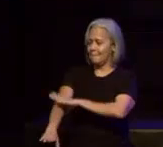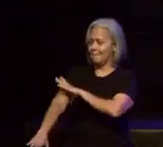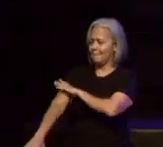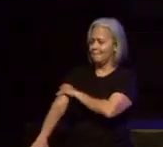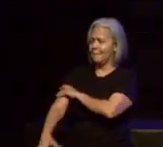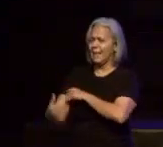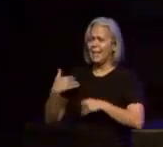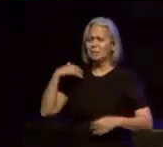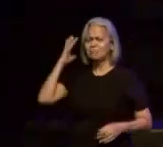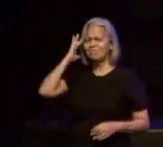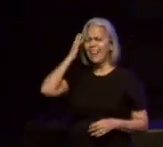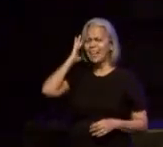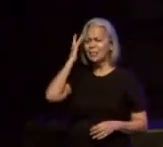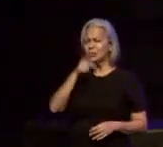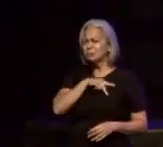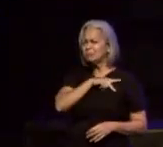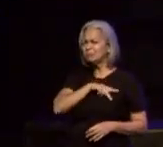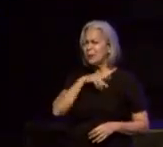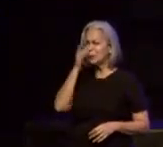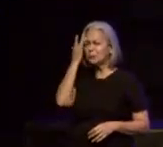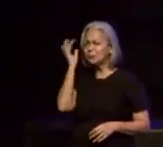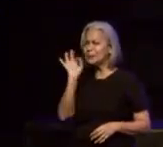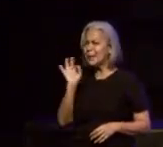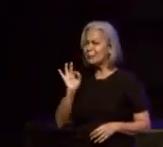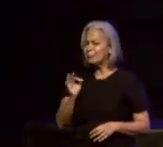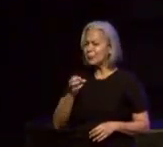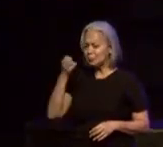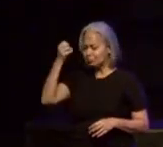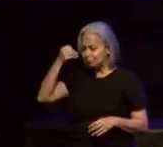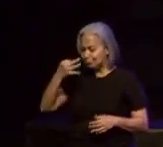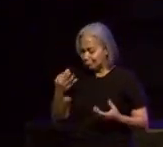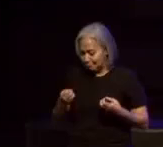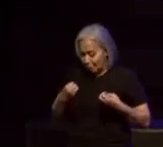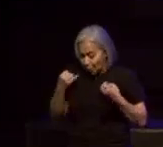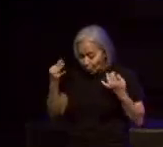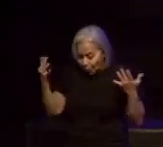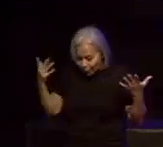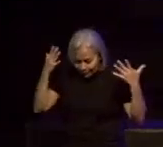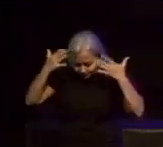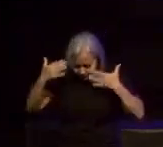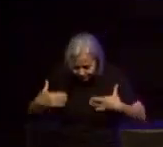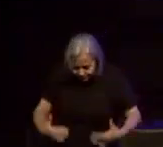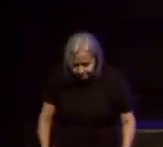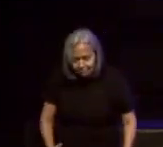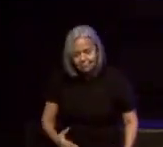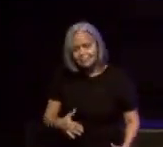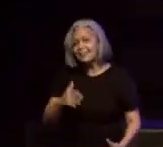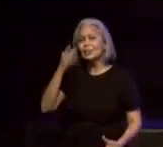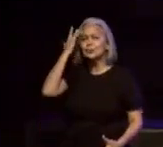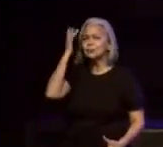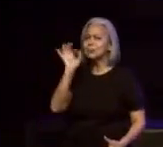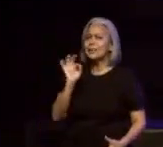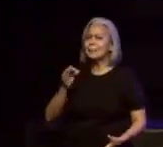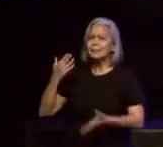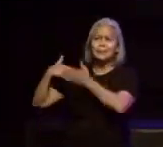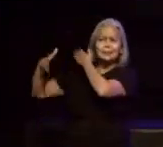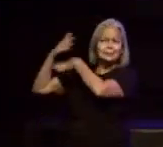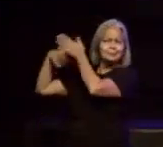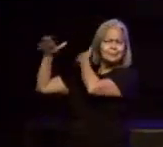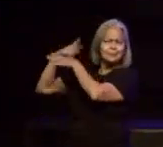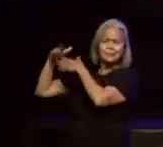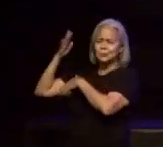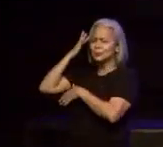nem sabia quantas partes tinha, quanto que ele tinha de ciência naquele tempo para saber tudo, todos os órgãos, né? Todos